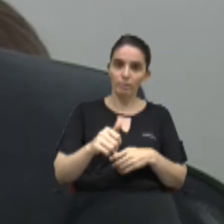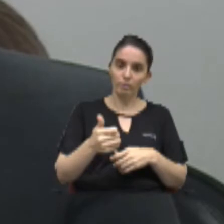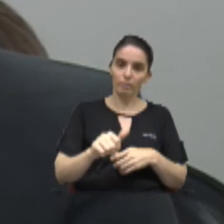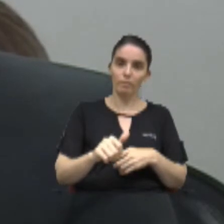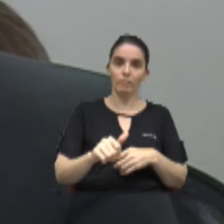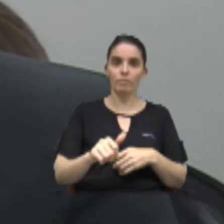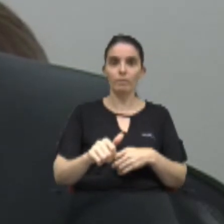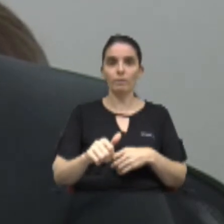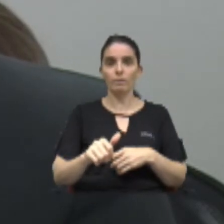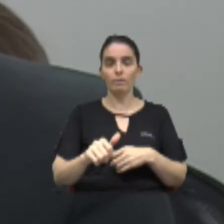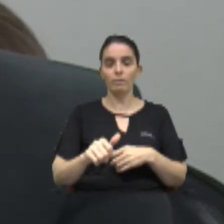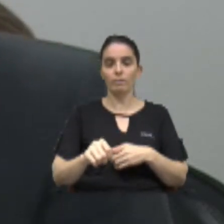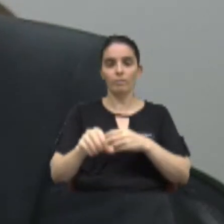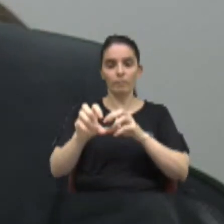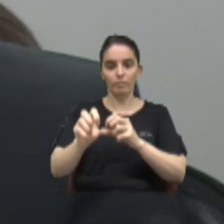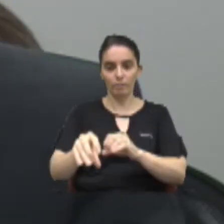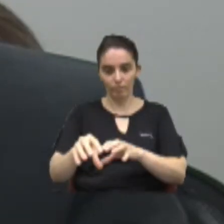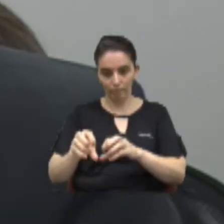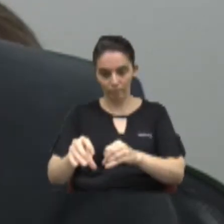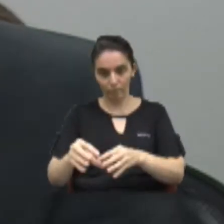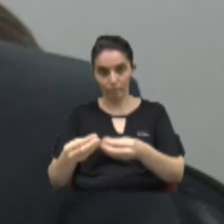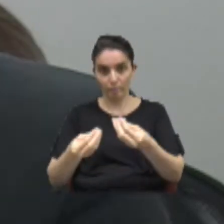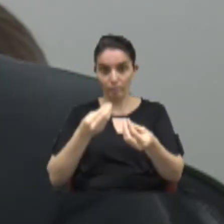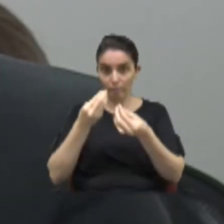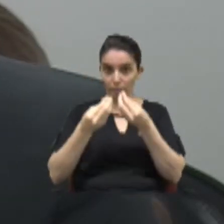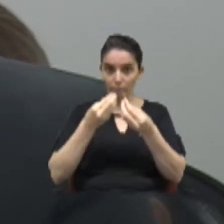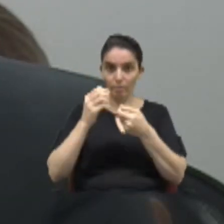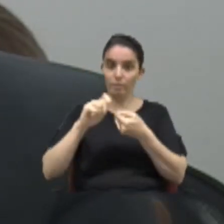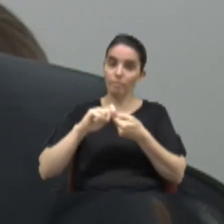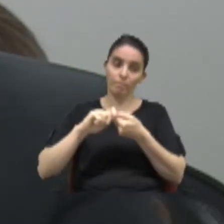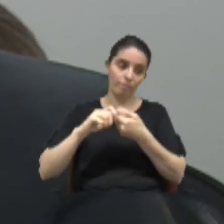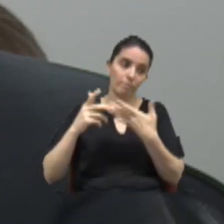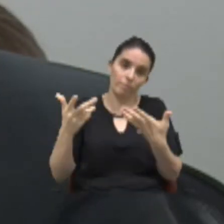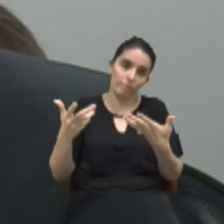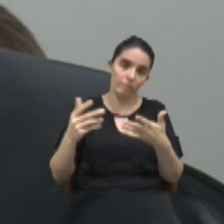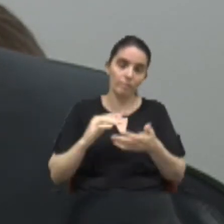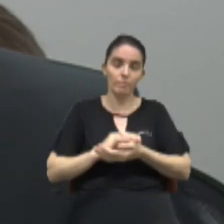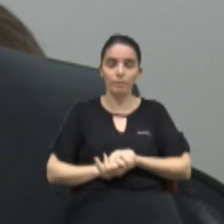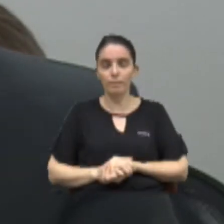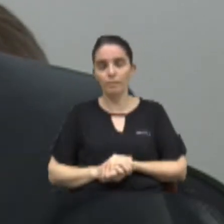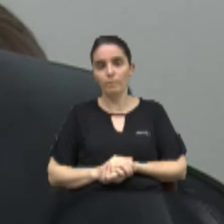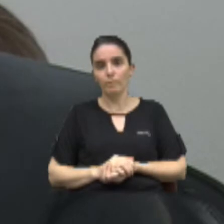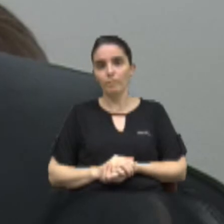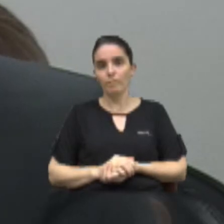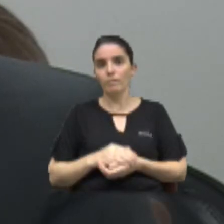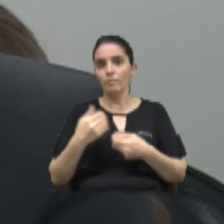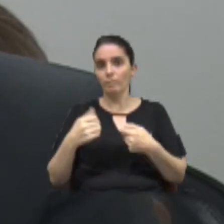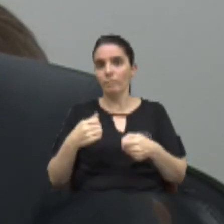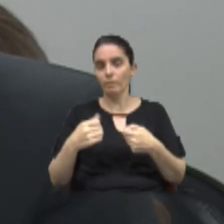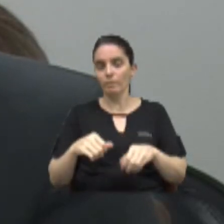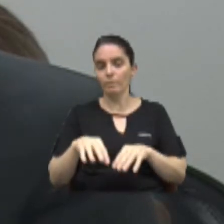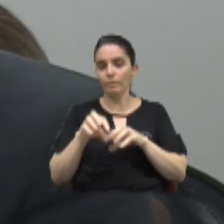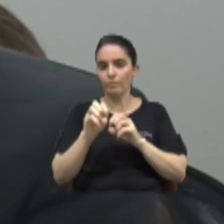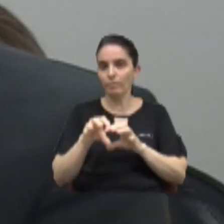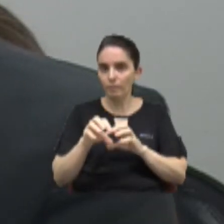na porta dos estabelecimentos. Tem jeito, vamos ter que fazer. Instruindo as